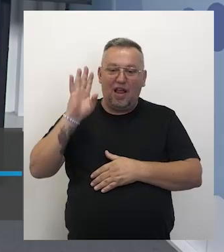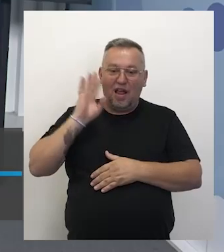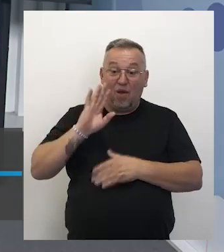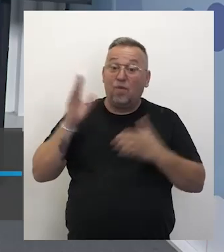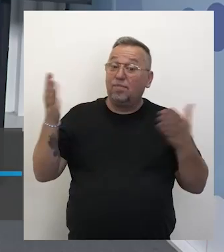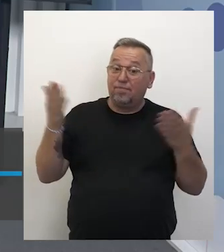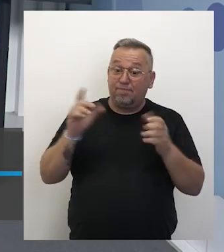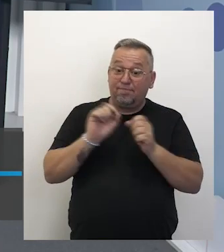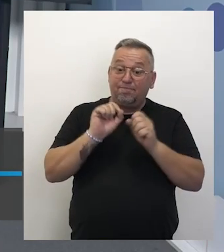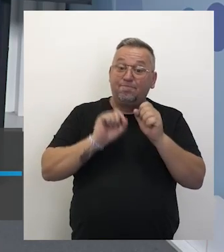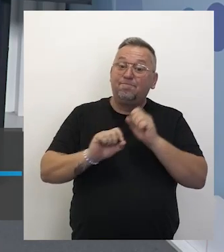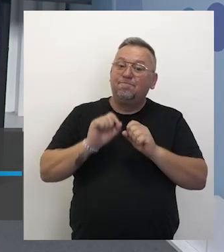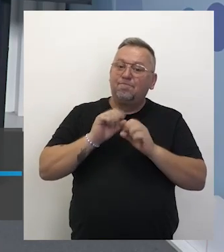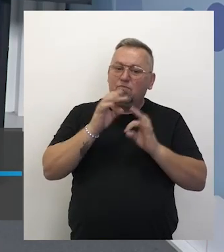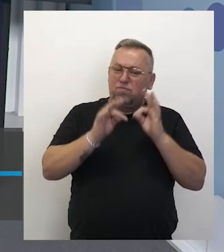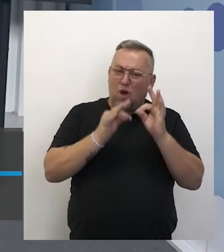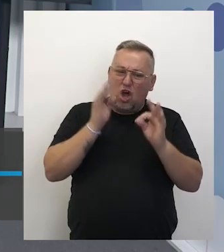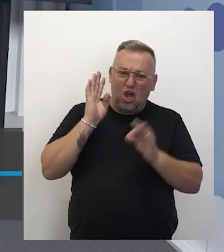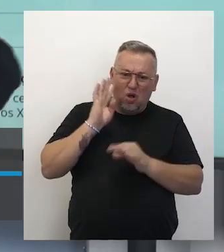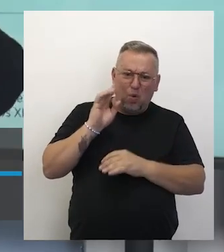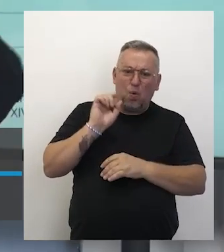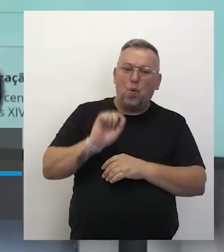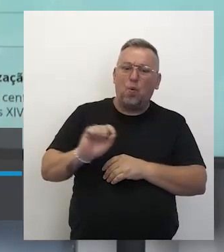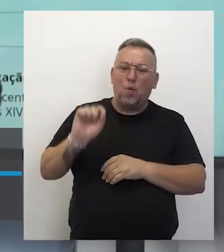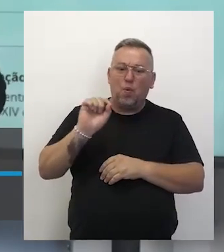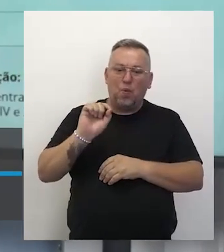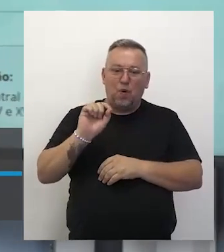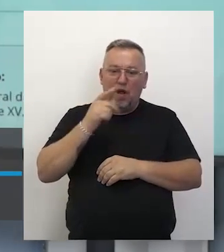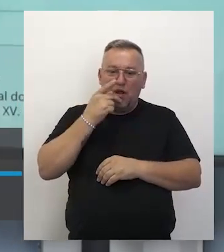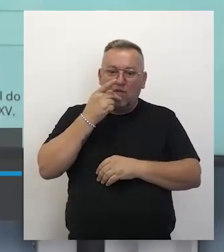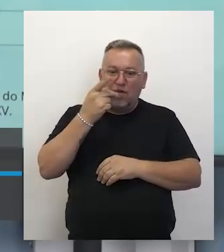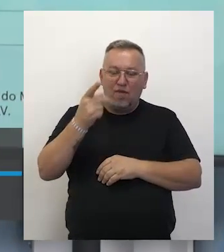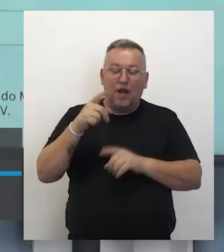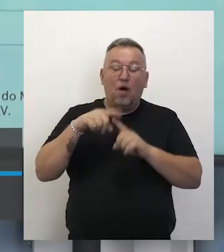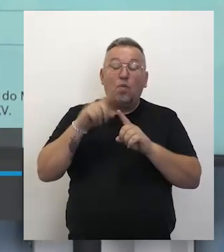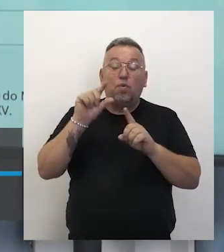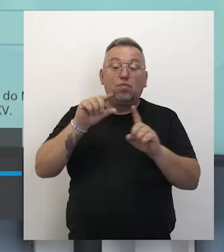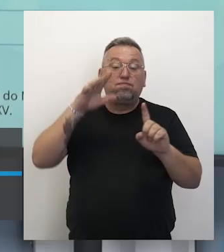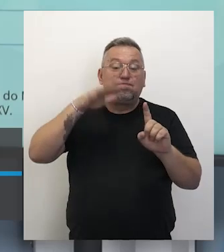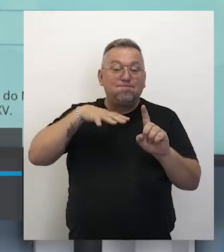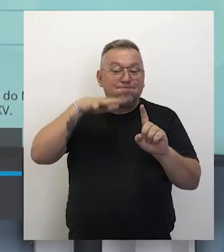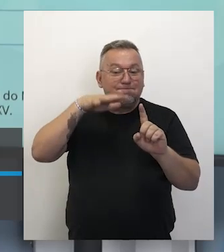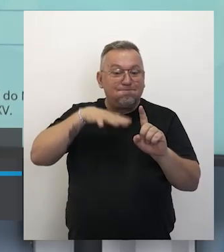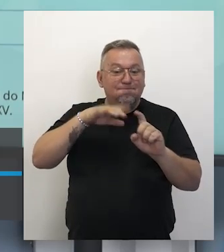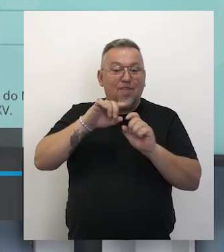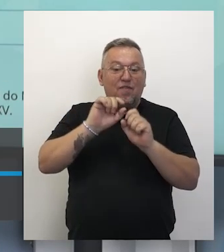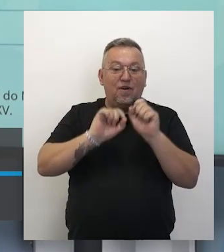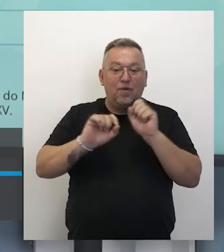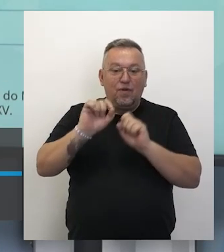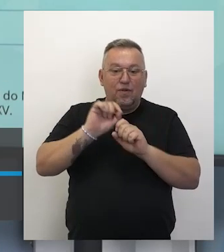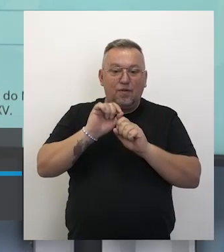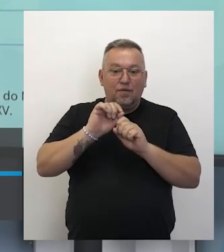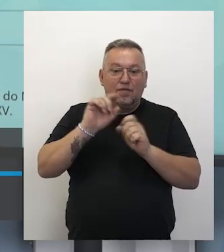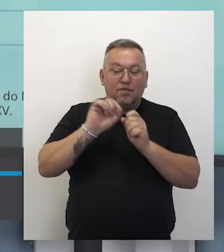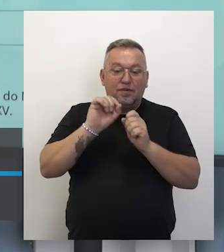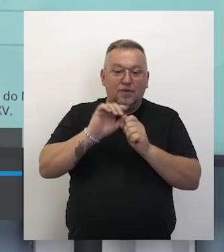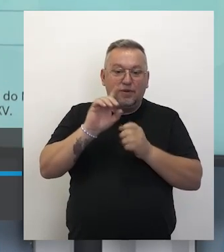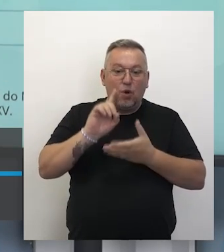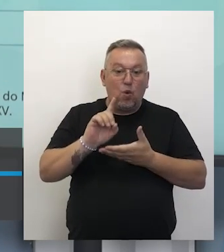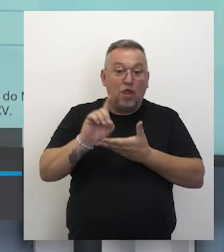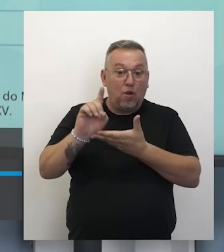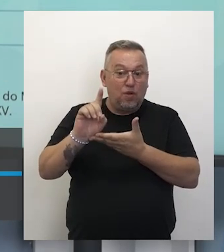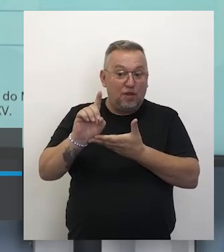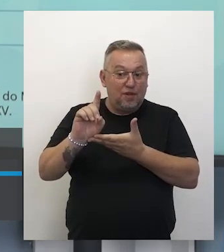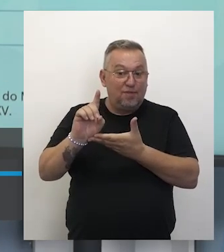a vocês uma técnica bem legal, né? Nós vamos falar um pouco de mitologia e ela vai ensinar a fazer aí um deus